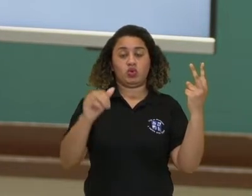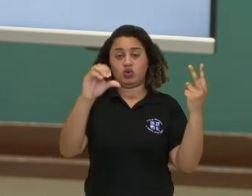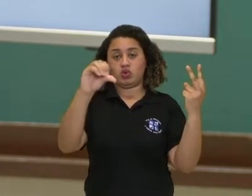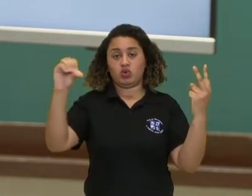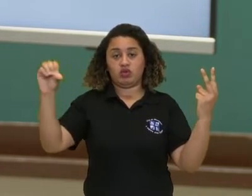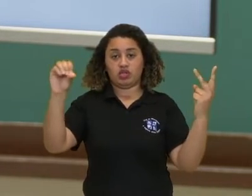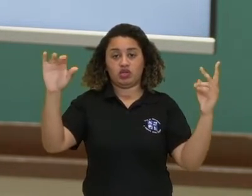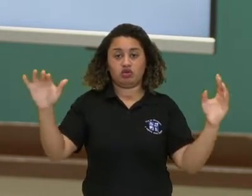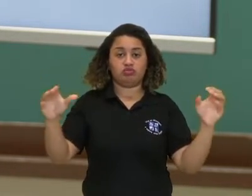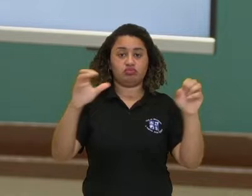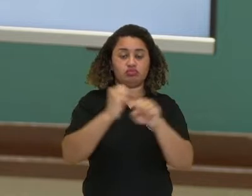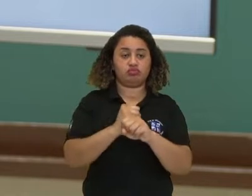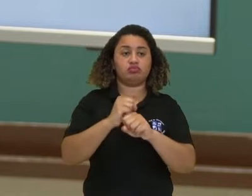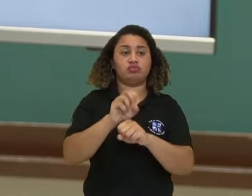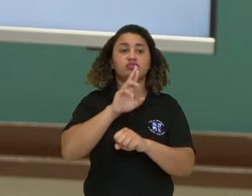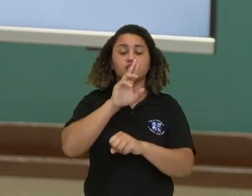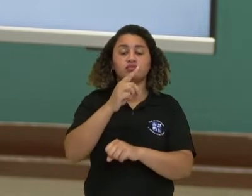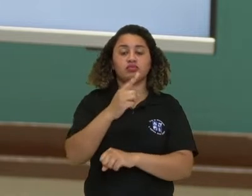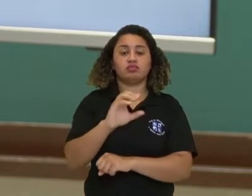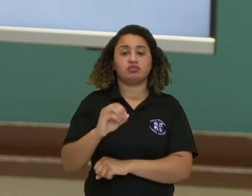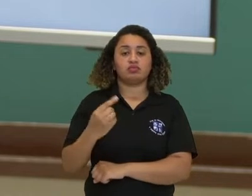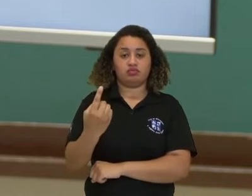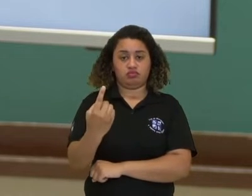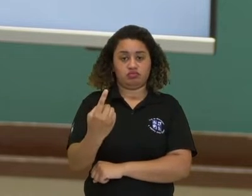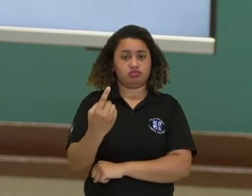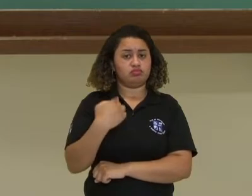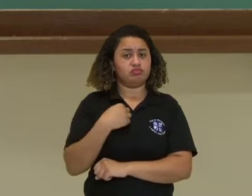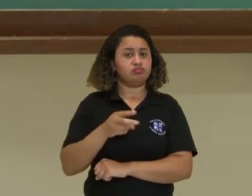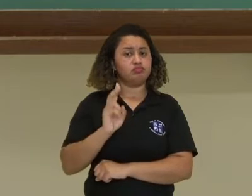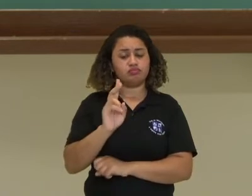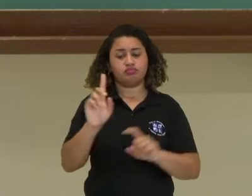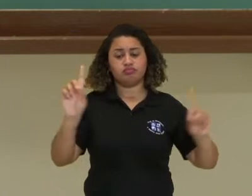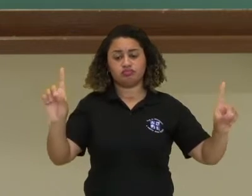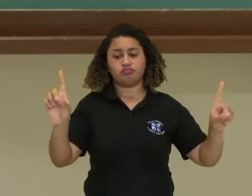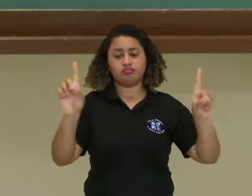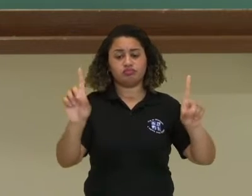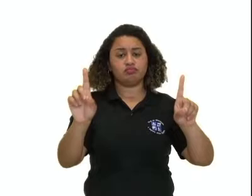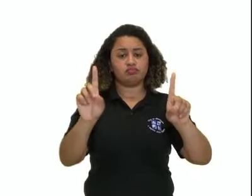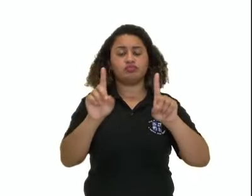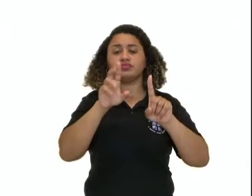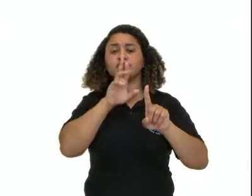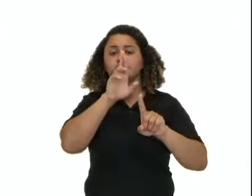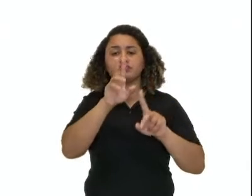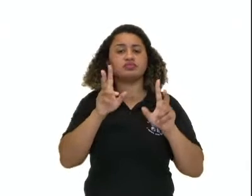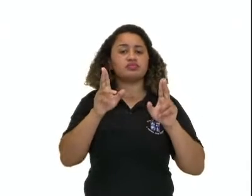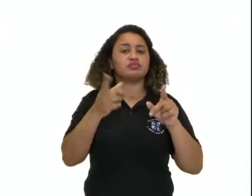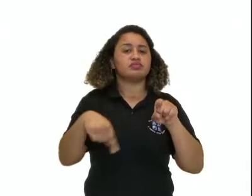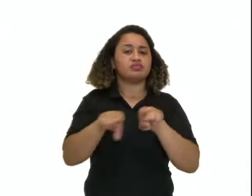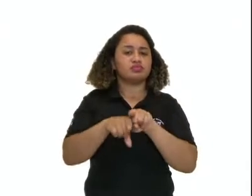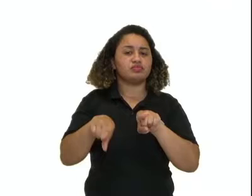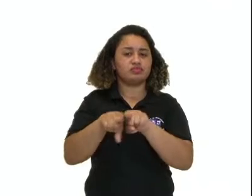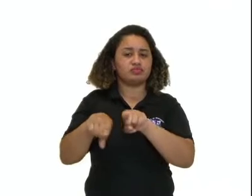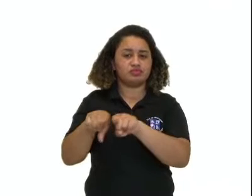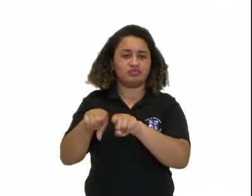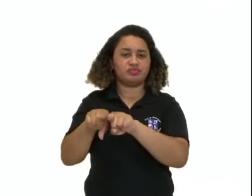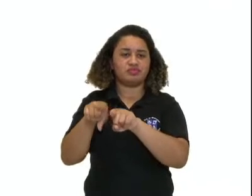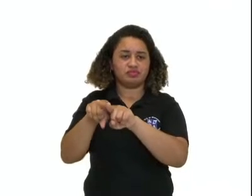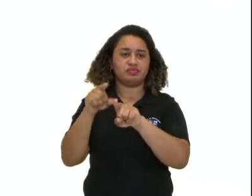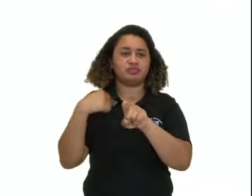o 99, resultado 101. Ele percebeu que isso se repetia, se repetia, se repetia e se